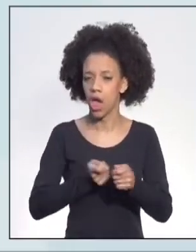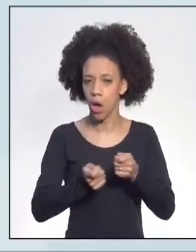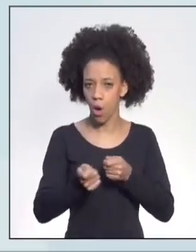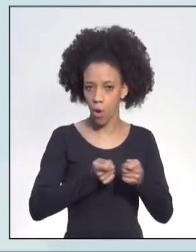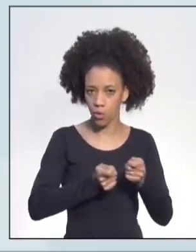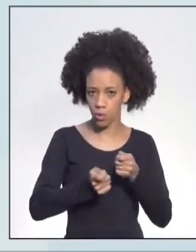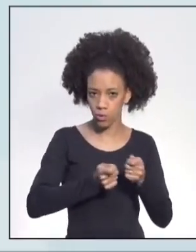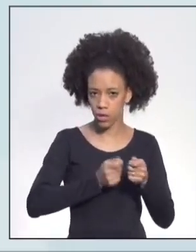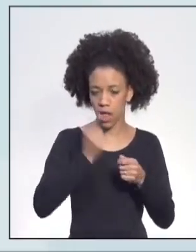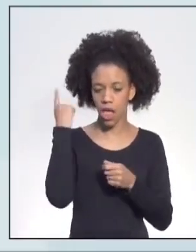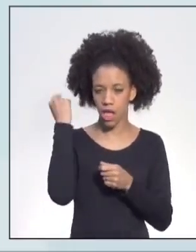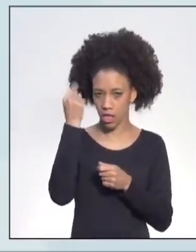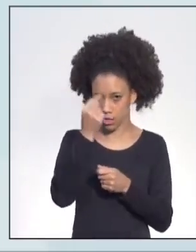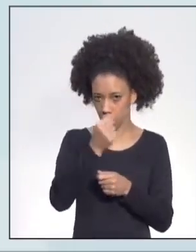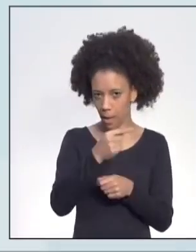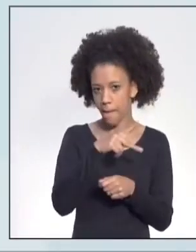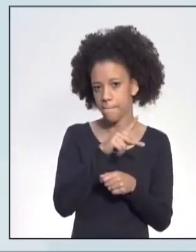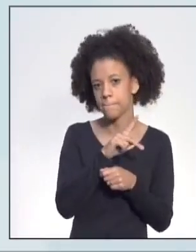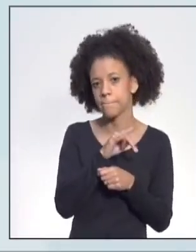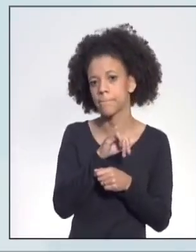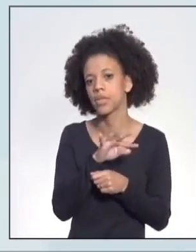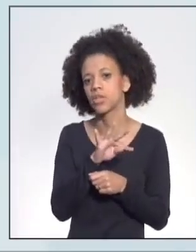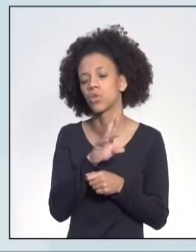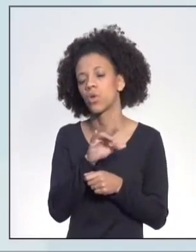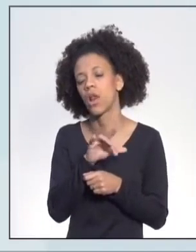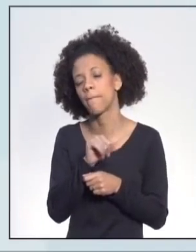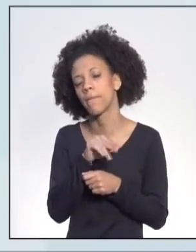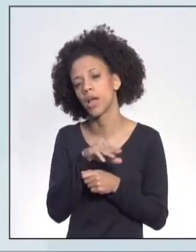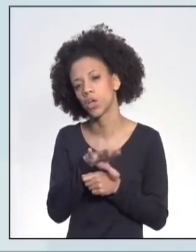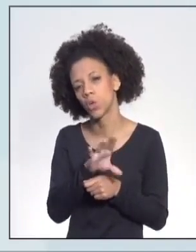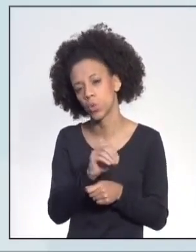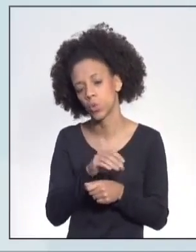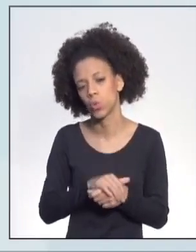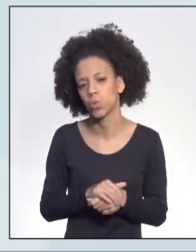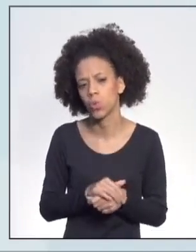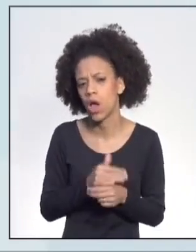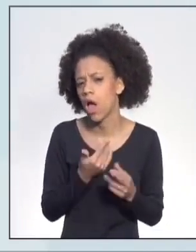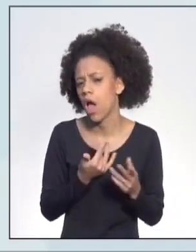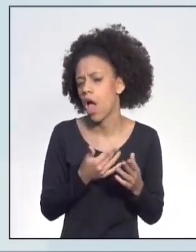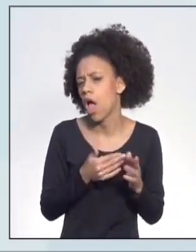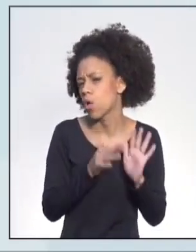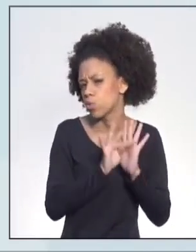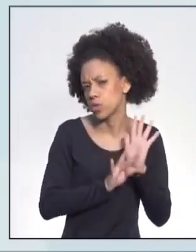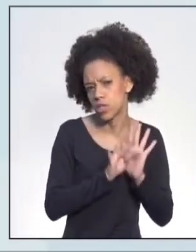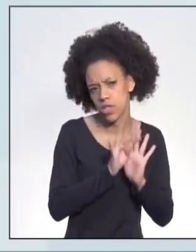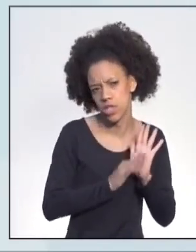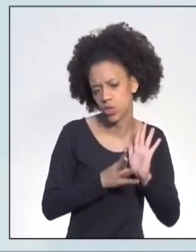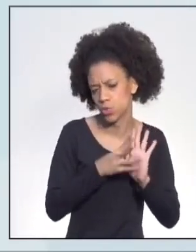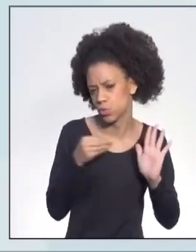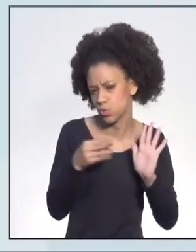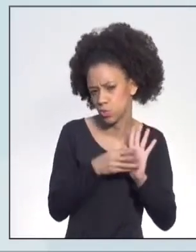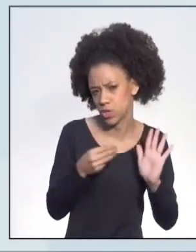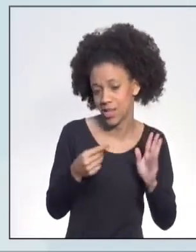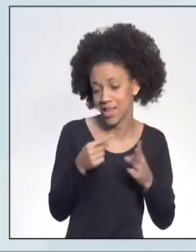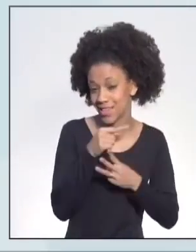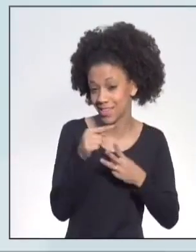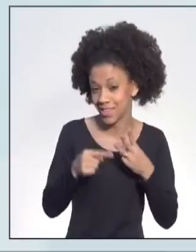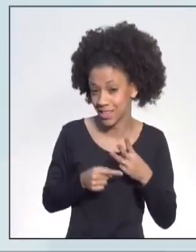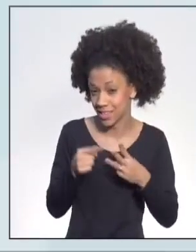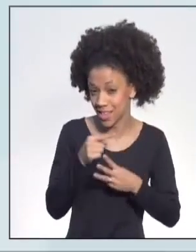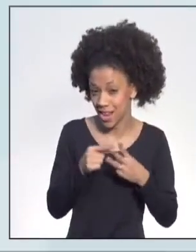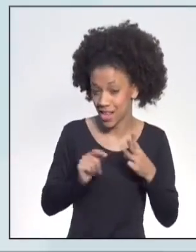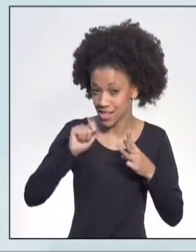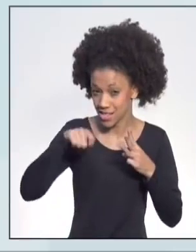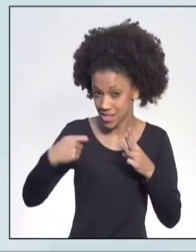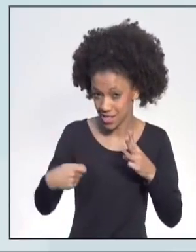o chamado período Ptolomaico. Contém o mesmo texto em 3 grafias,